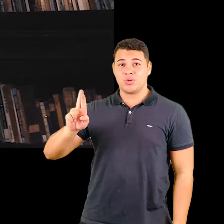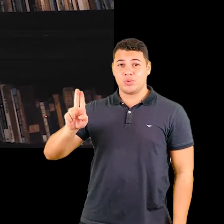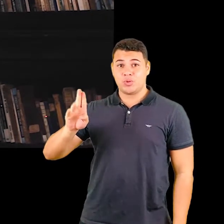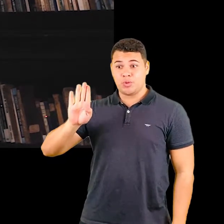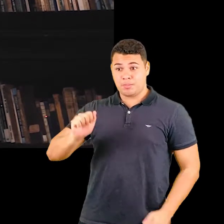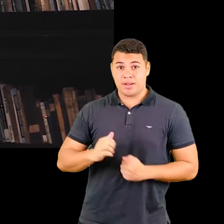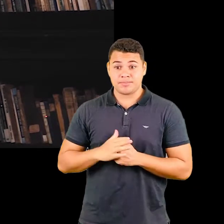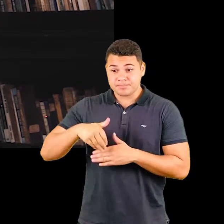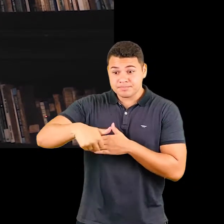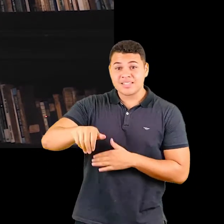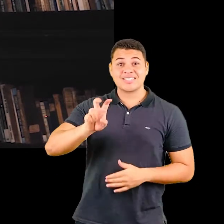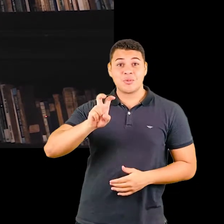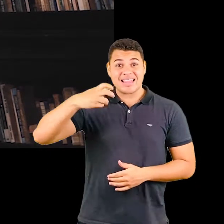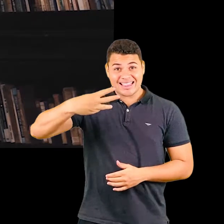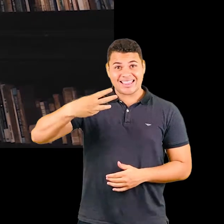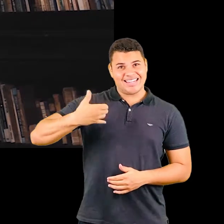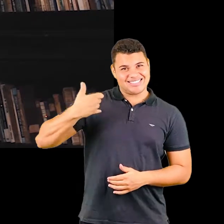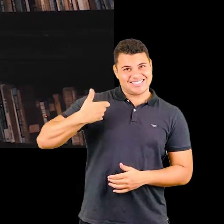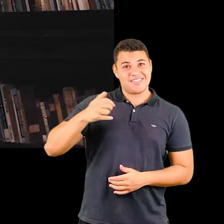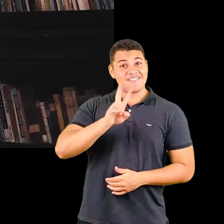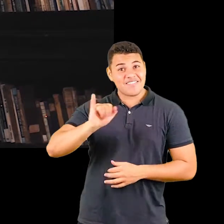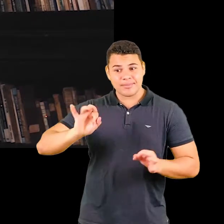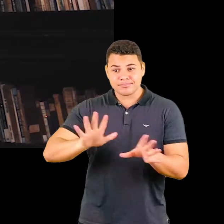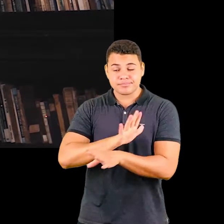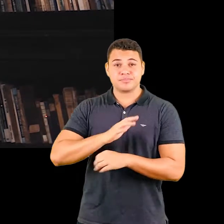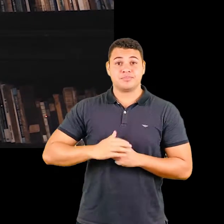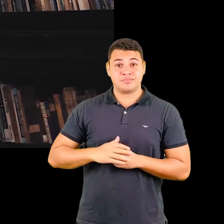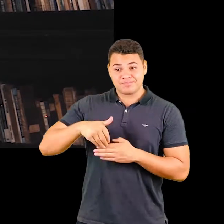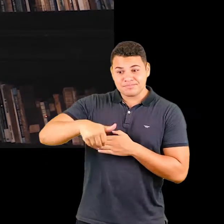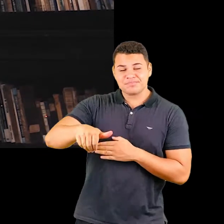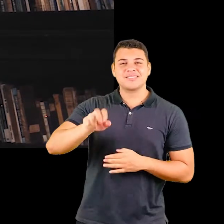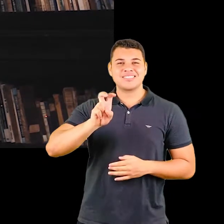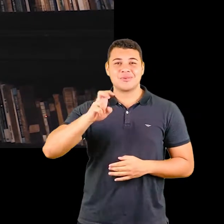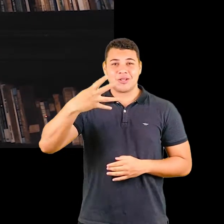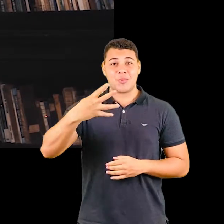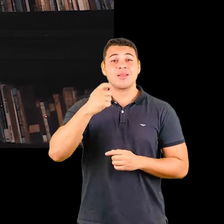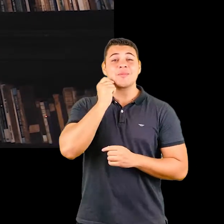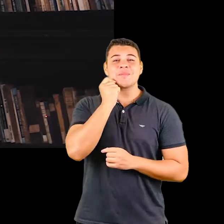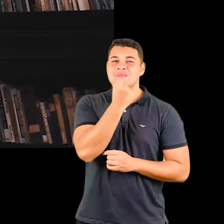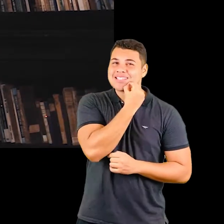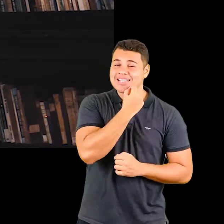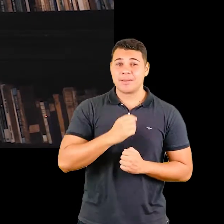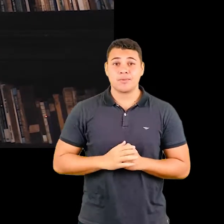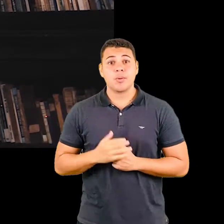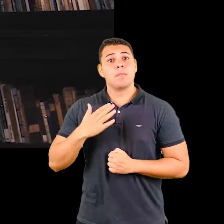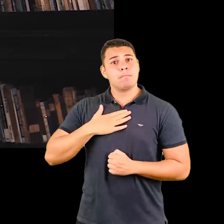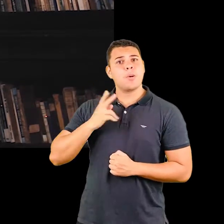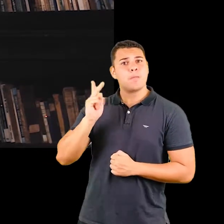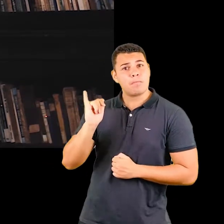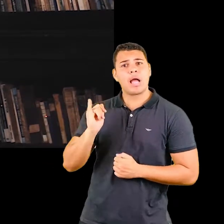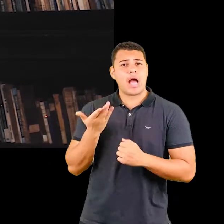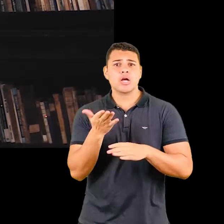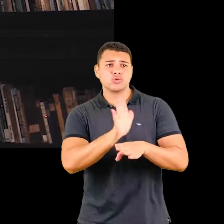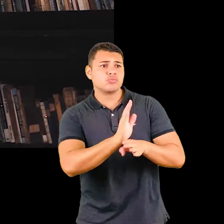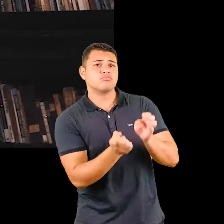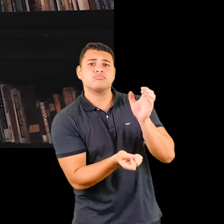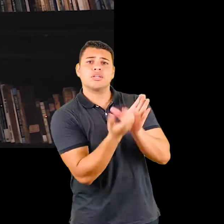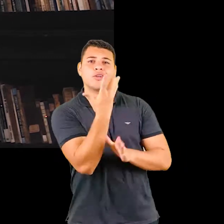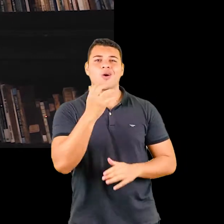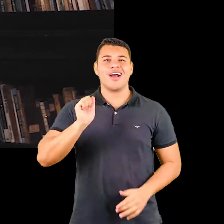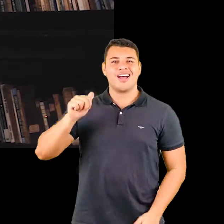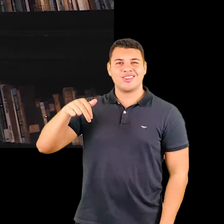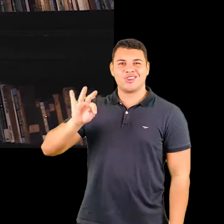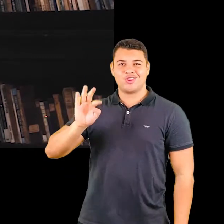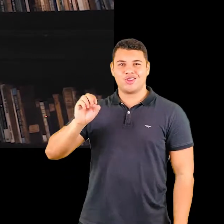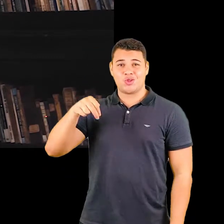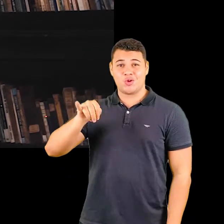53 anos, vai completar 54 em setembro. Meu pai foi um dos fundadores, Antônio